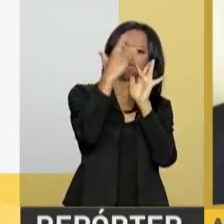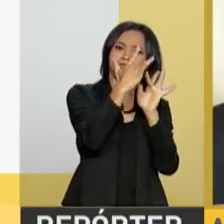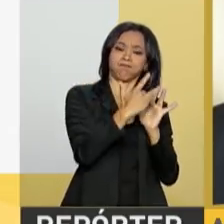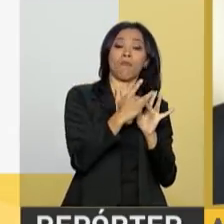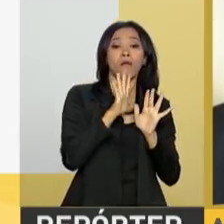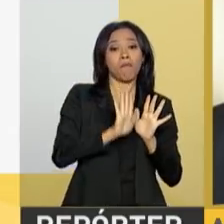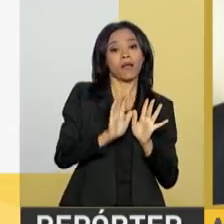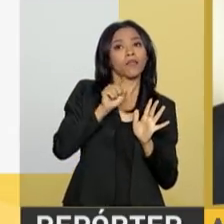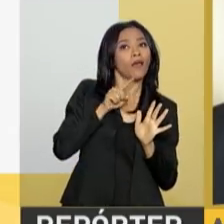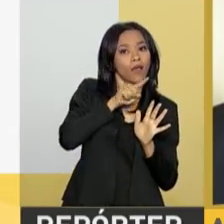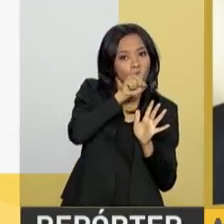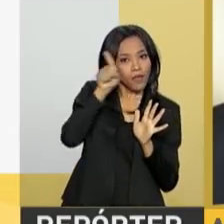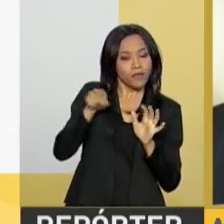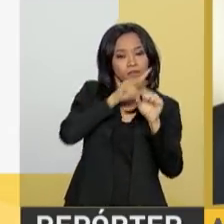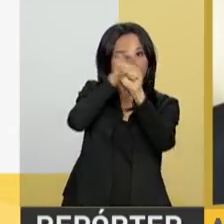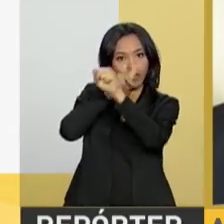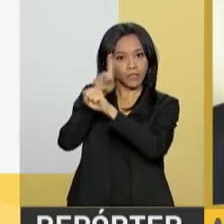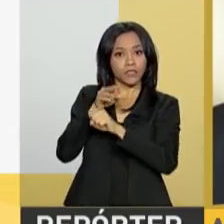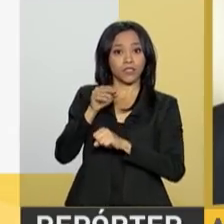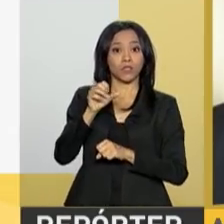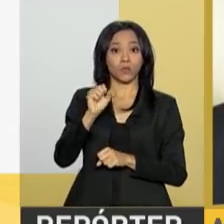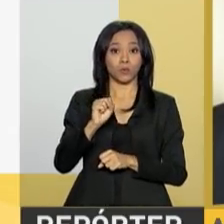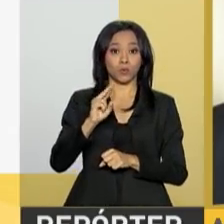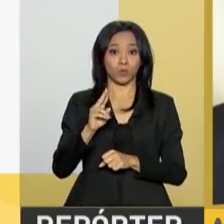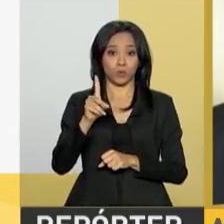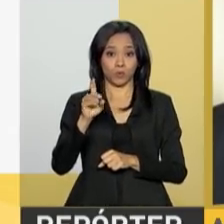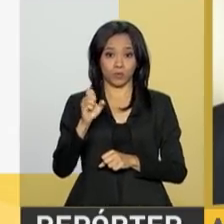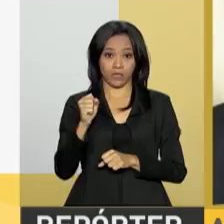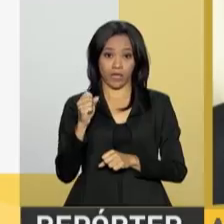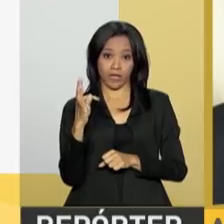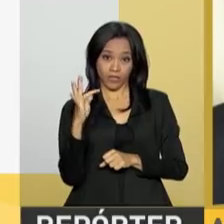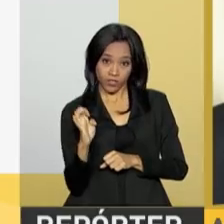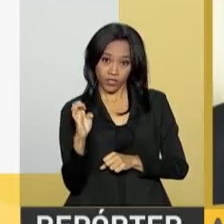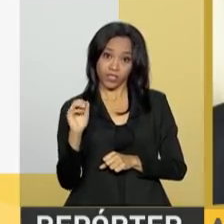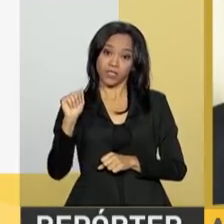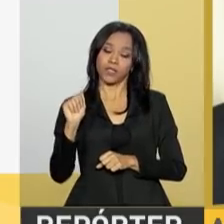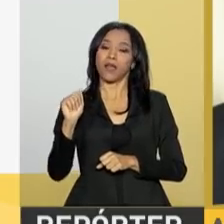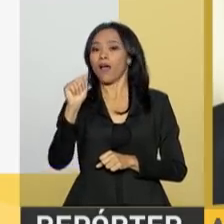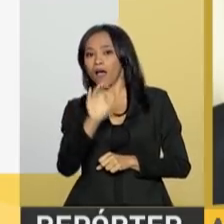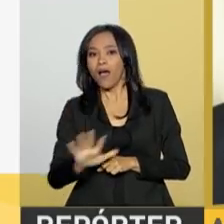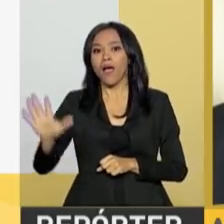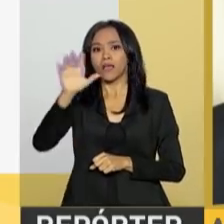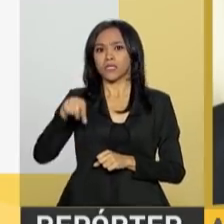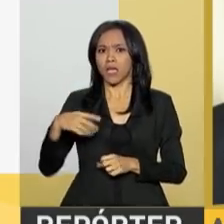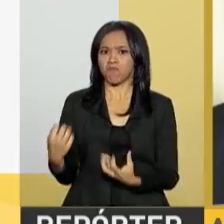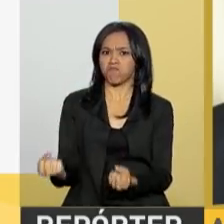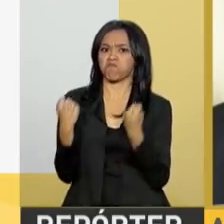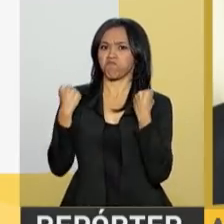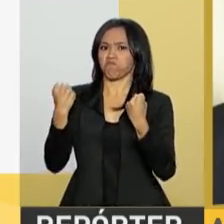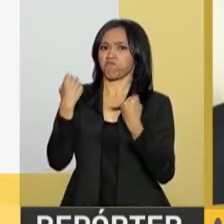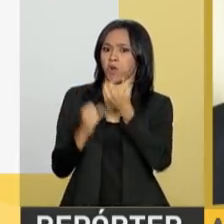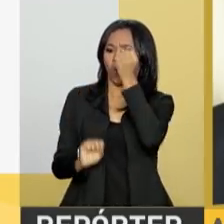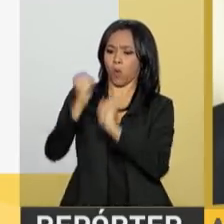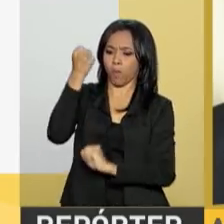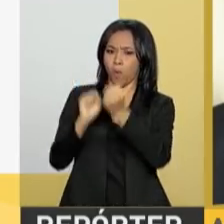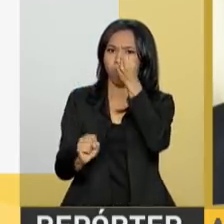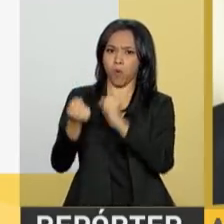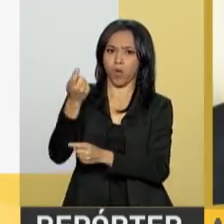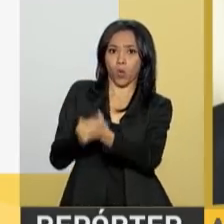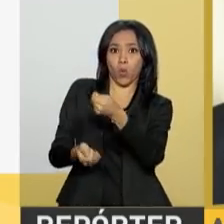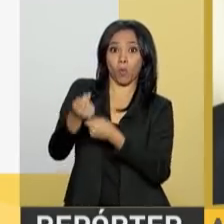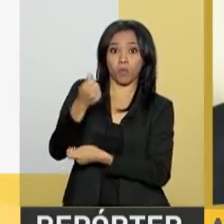são países especialmente no sudeste da ásia que são pólos dinâmicos da economia mundial nós que temos muito mais